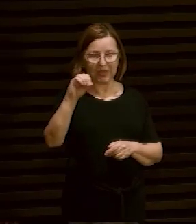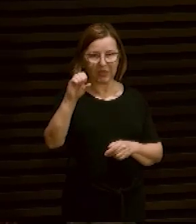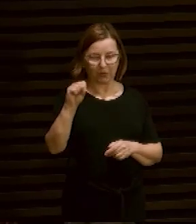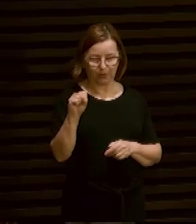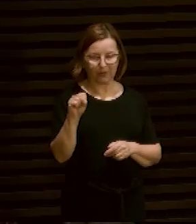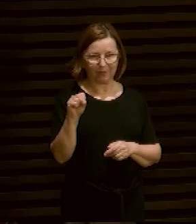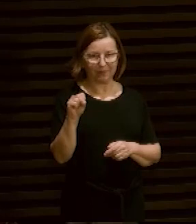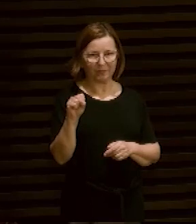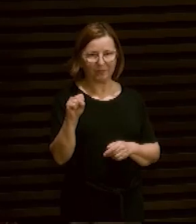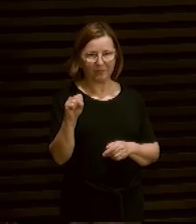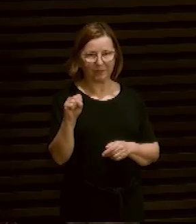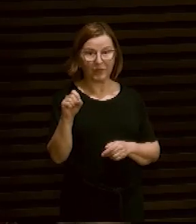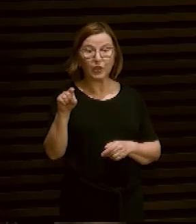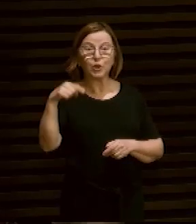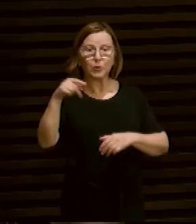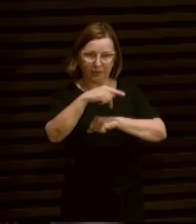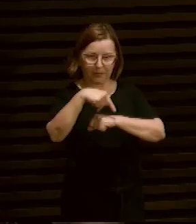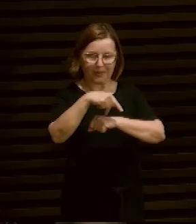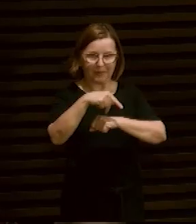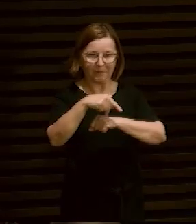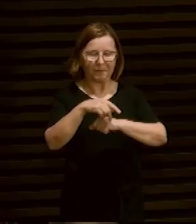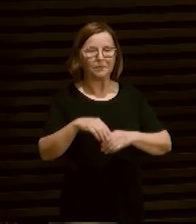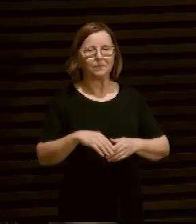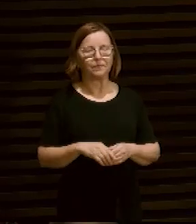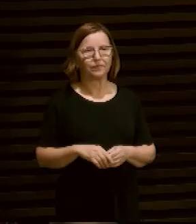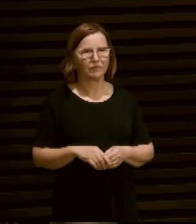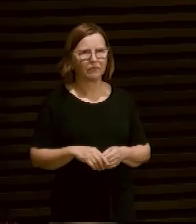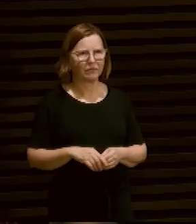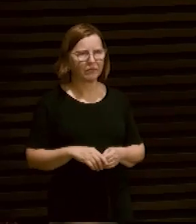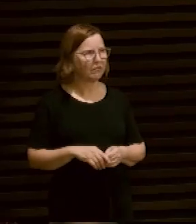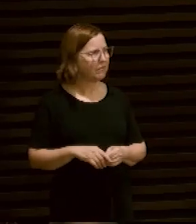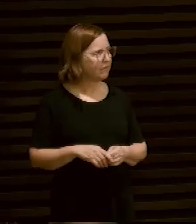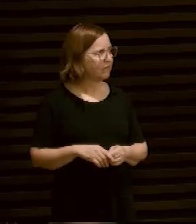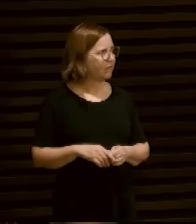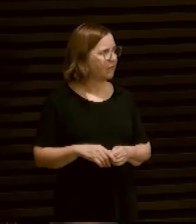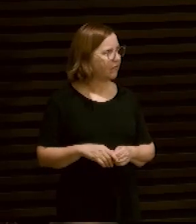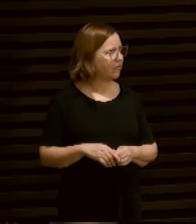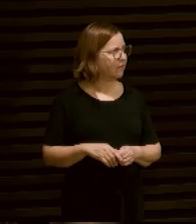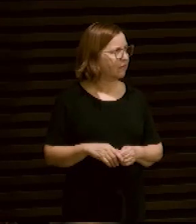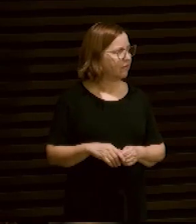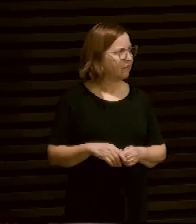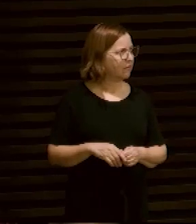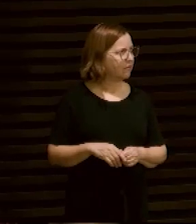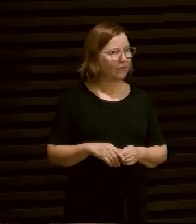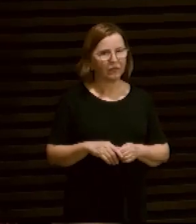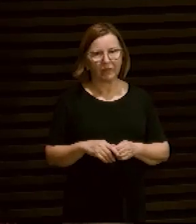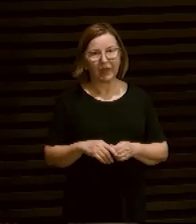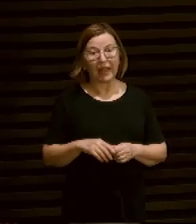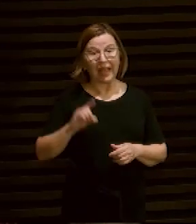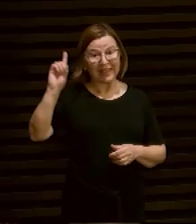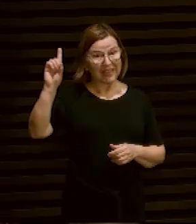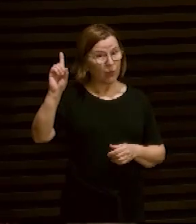que quando o Estevão levantou a boca lá, disse, Deus não habita em templo feito por